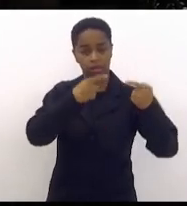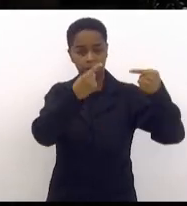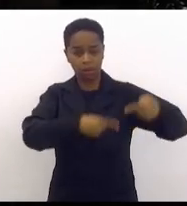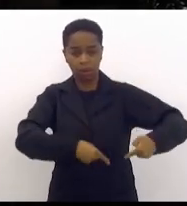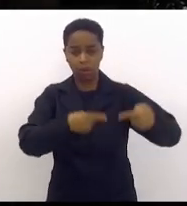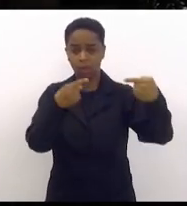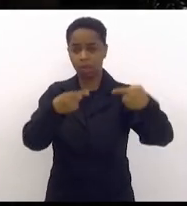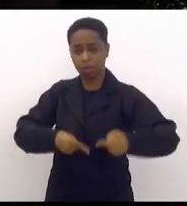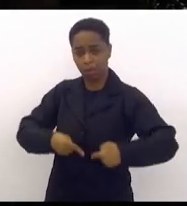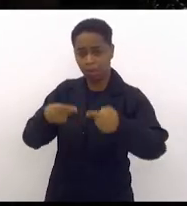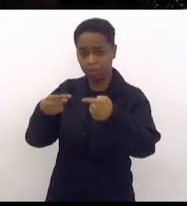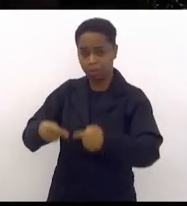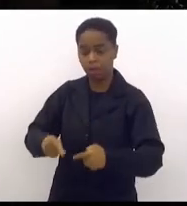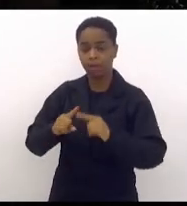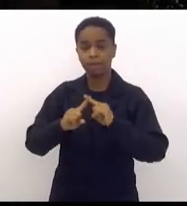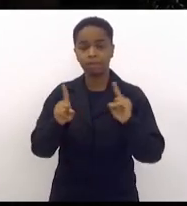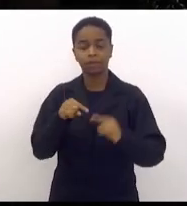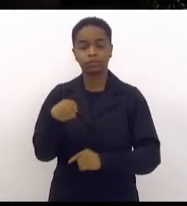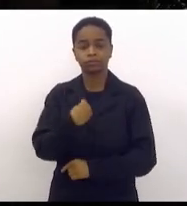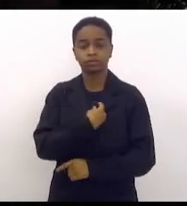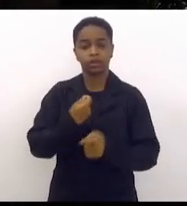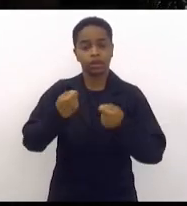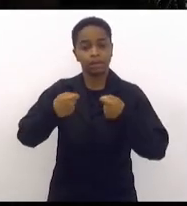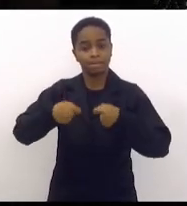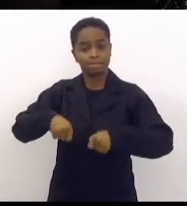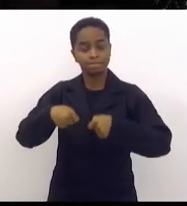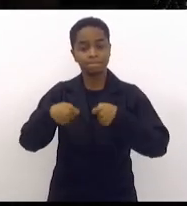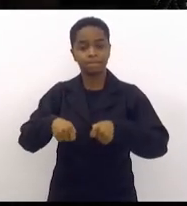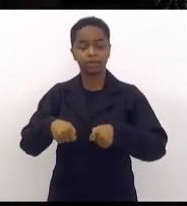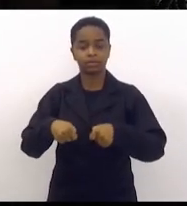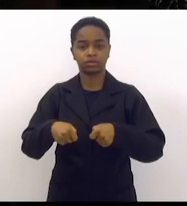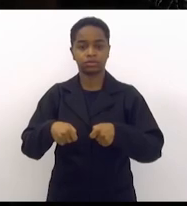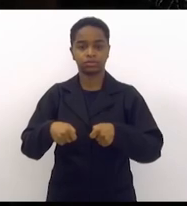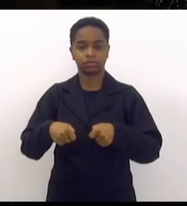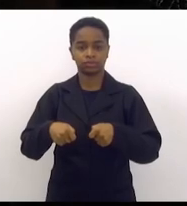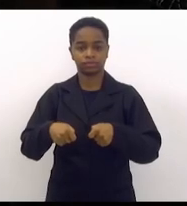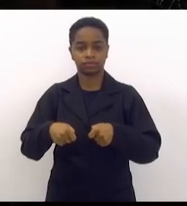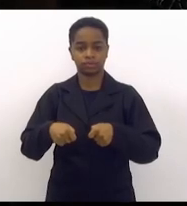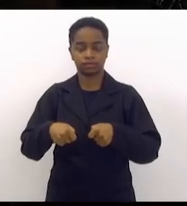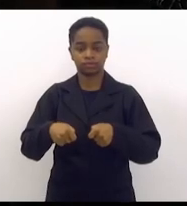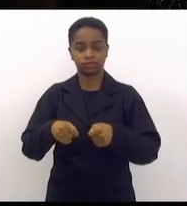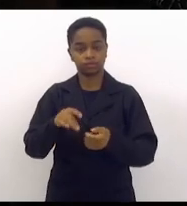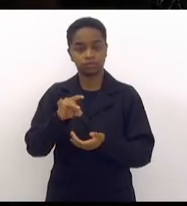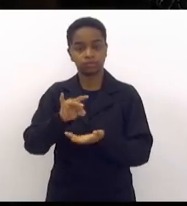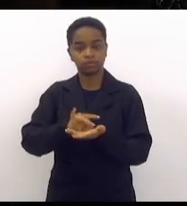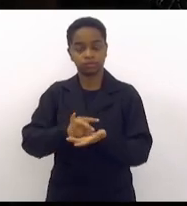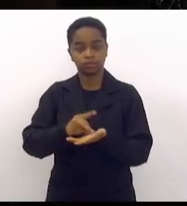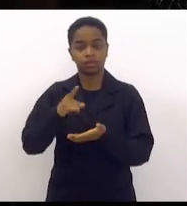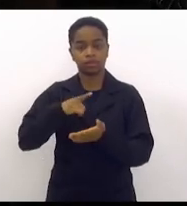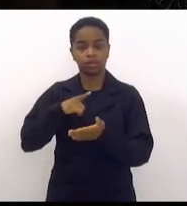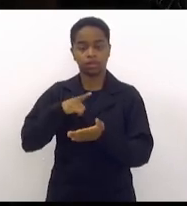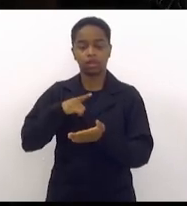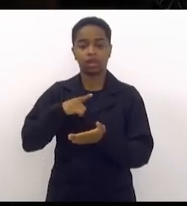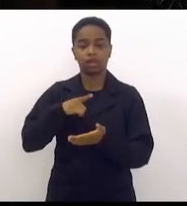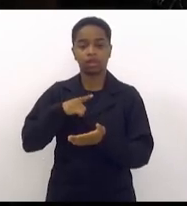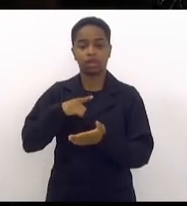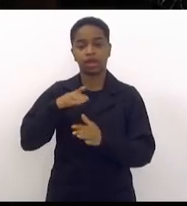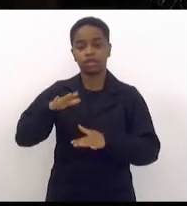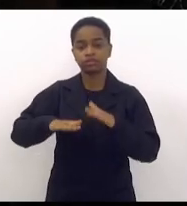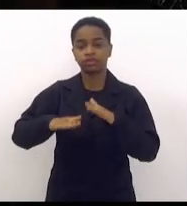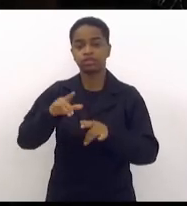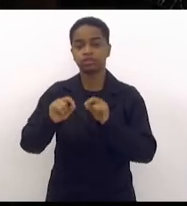competitividade a gente precisa fazer com que eles passem por um processo muitas vezes